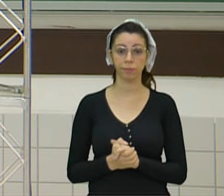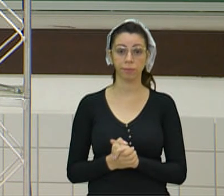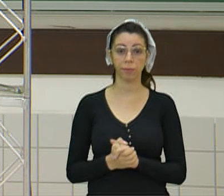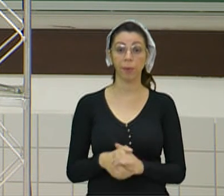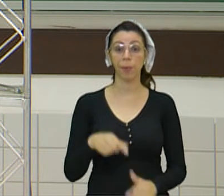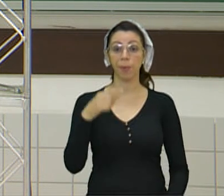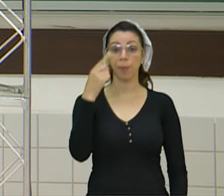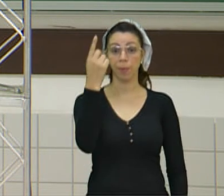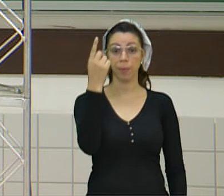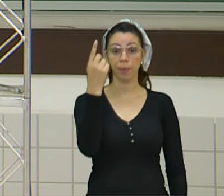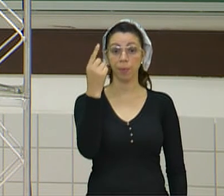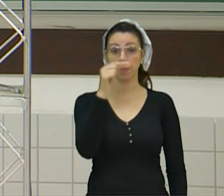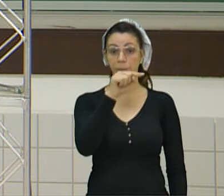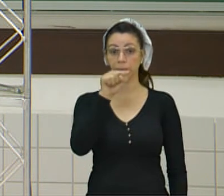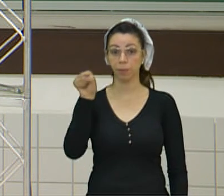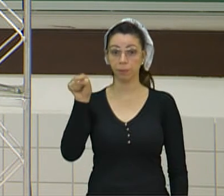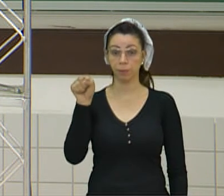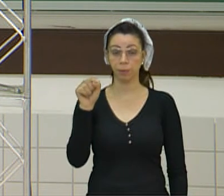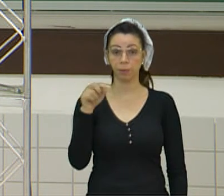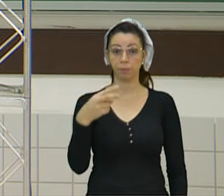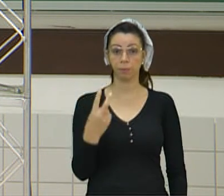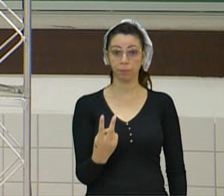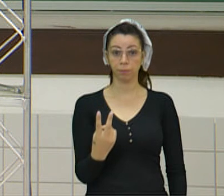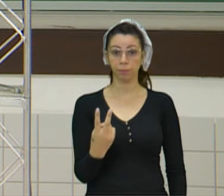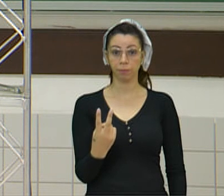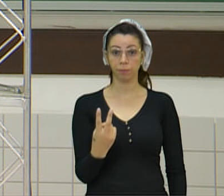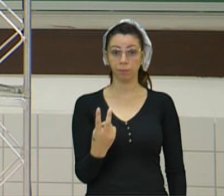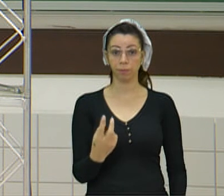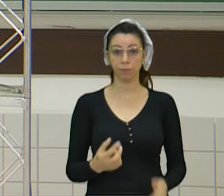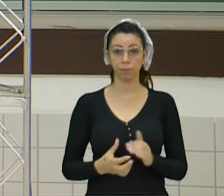2. Meio.